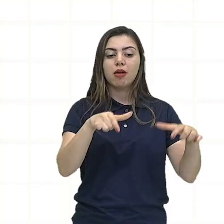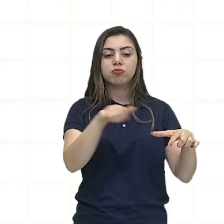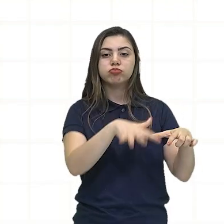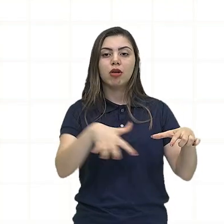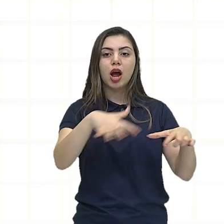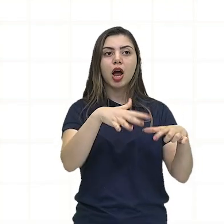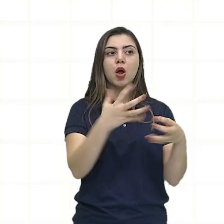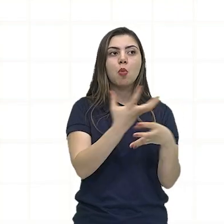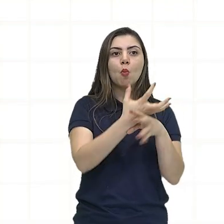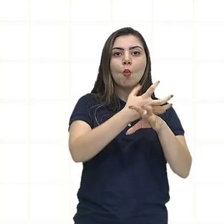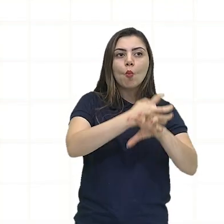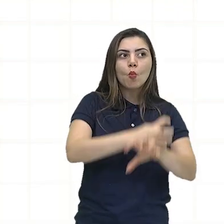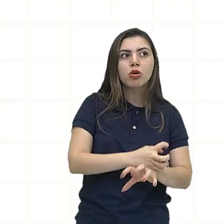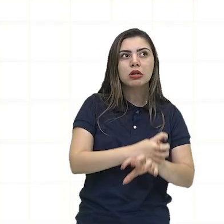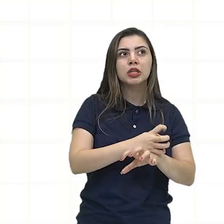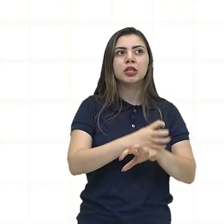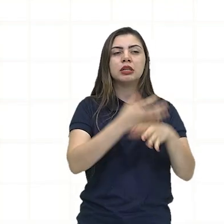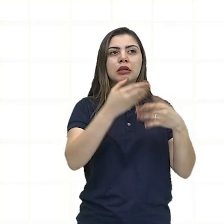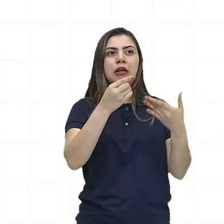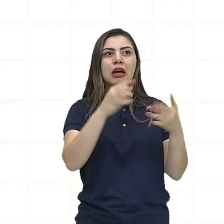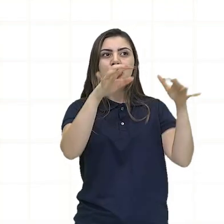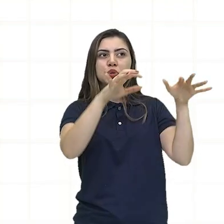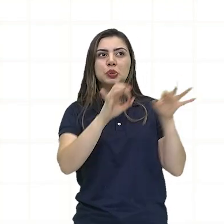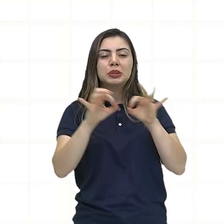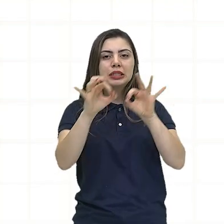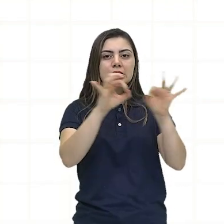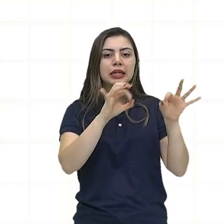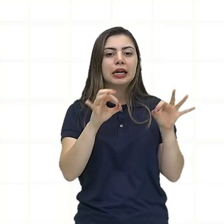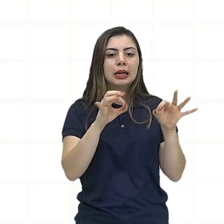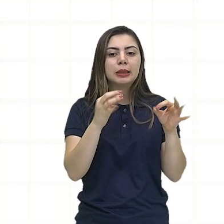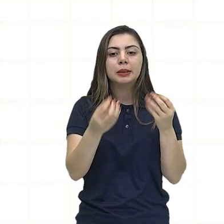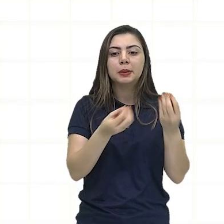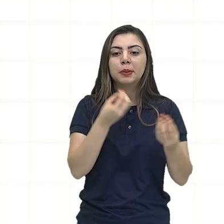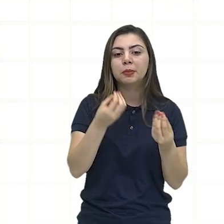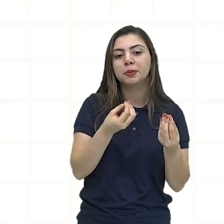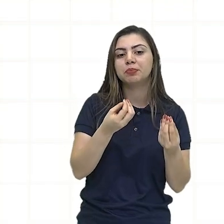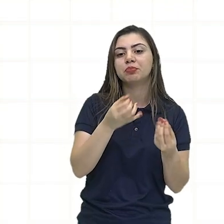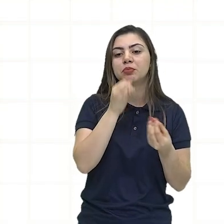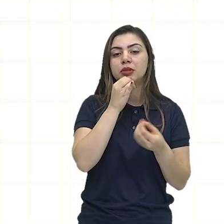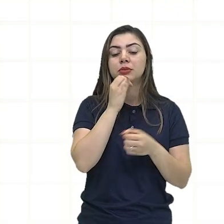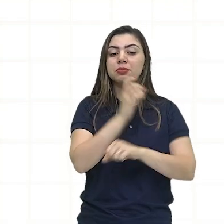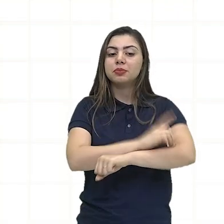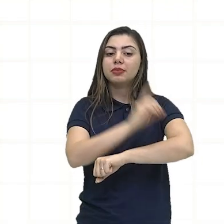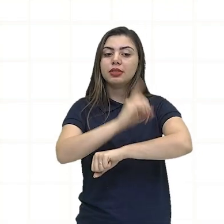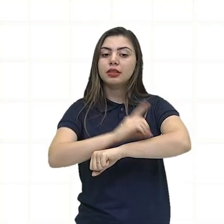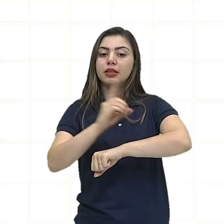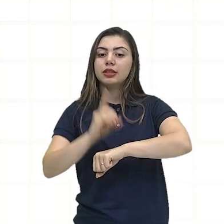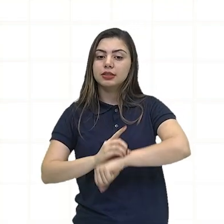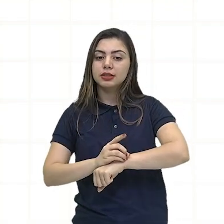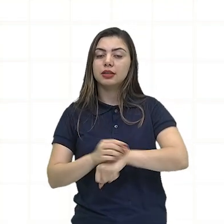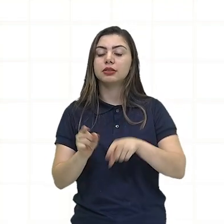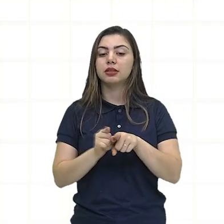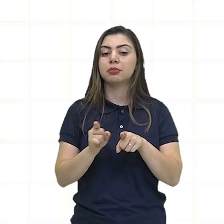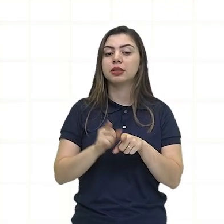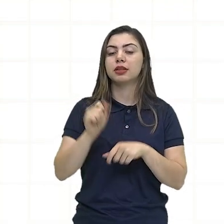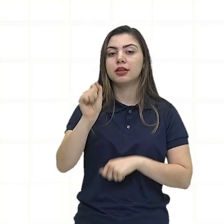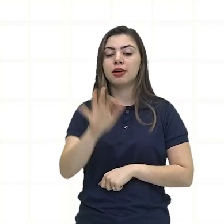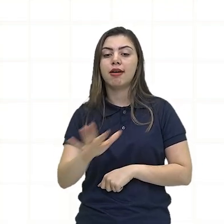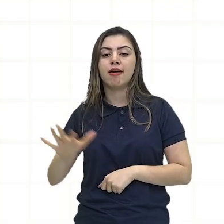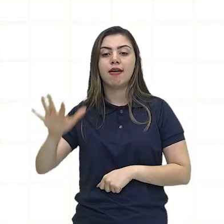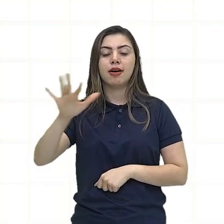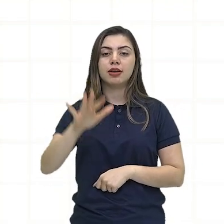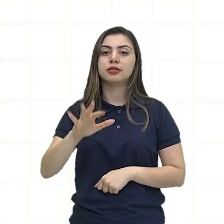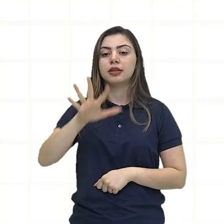áreas áridas e semiáridas. Algumas dessas áreas, deserto de Negev, as áreas da Ásia